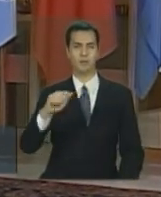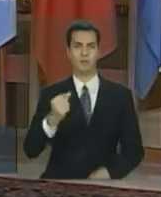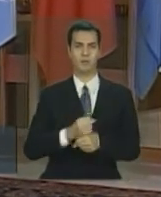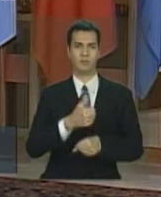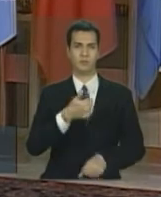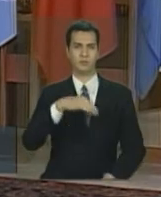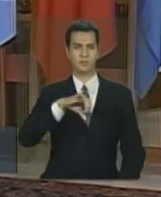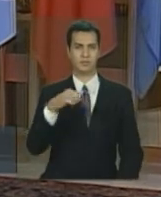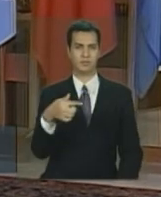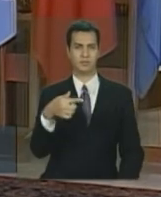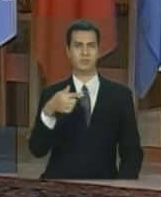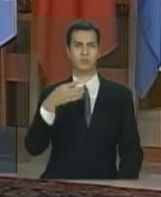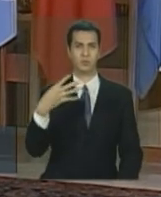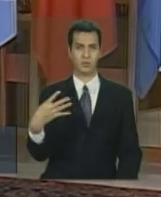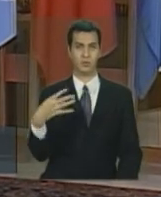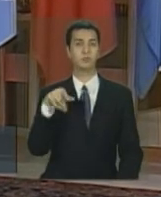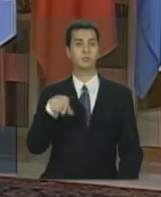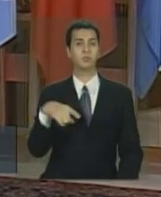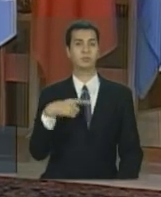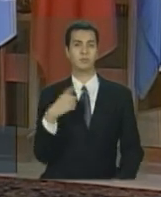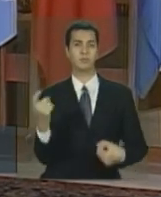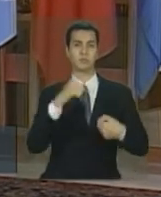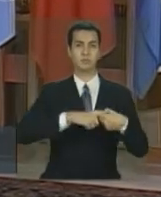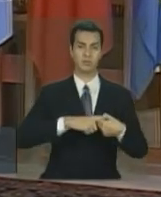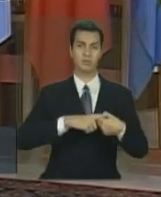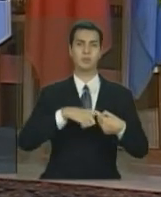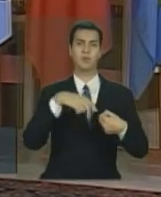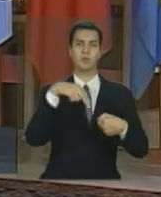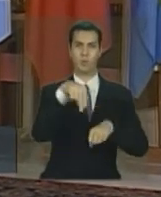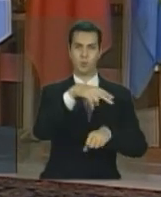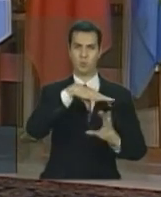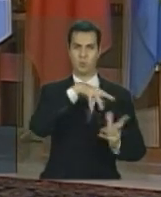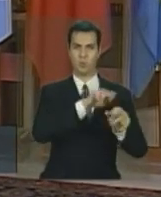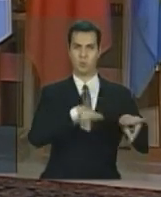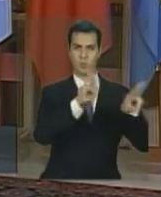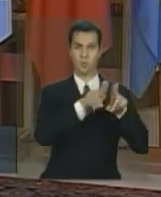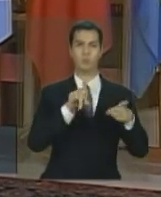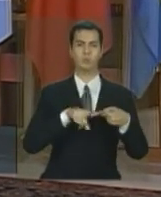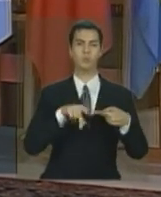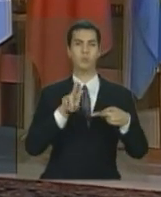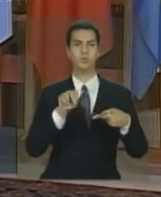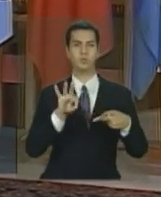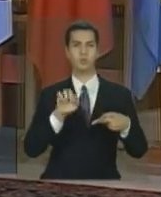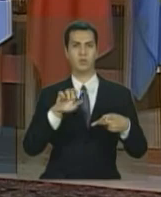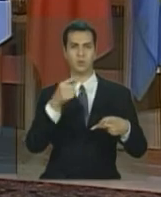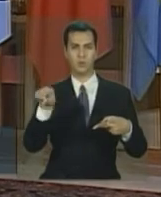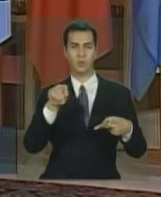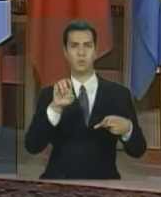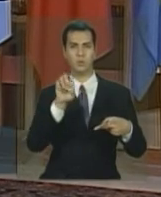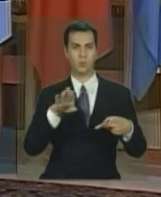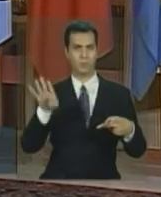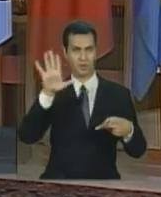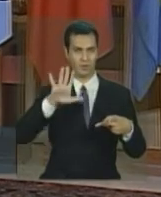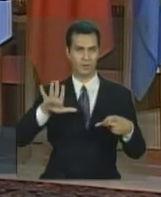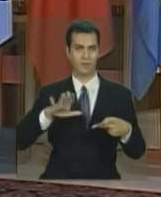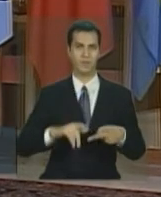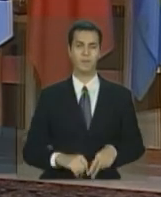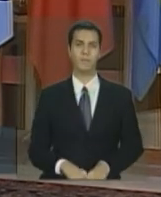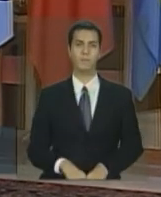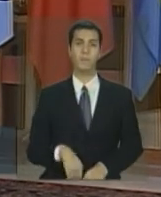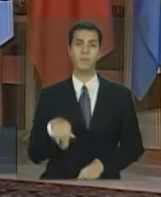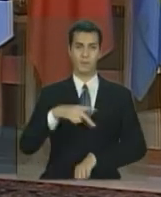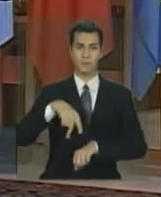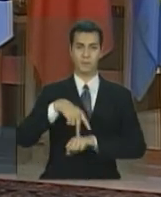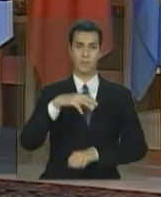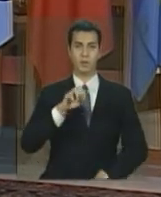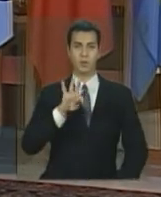1974. É membro das Nações Unidas e da União Europeia. A população de Malta está estimada em mais de 400 mil